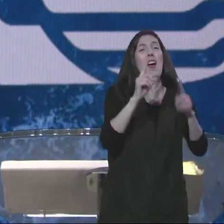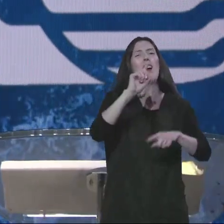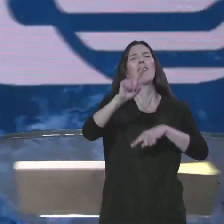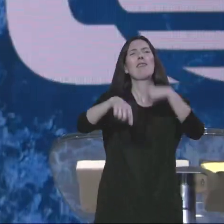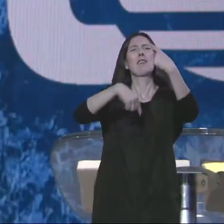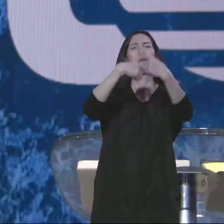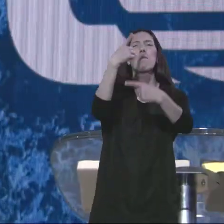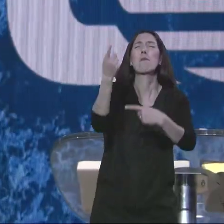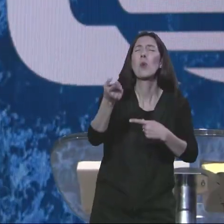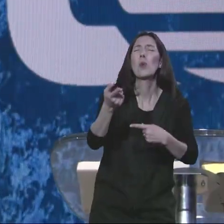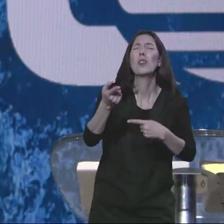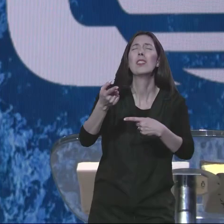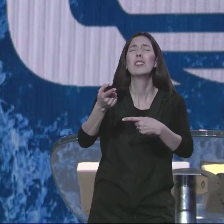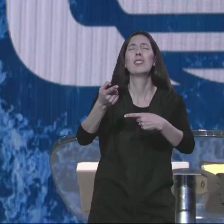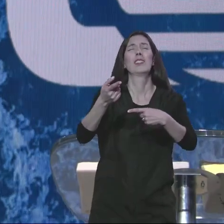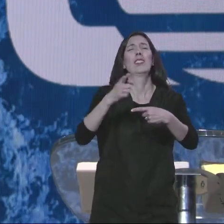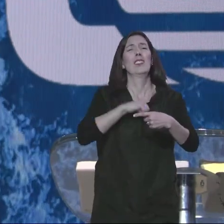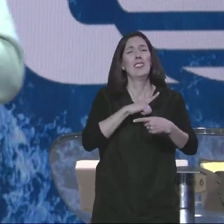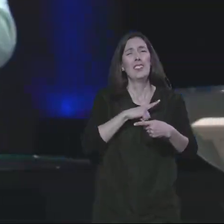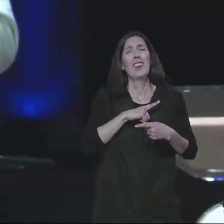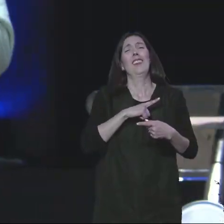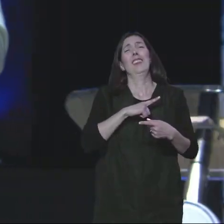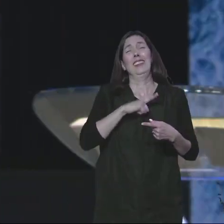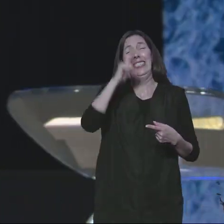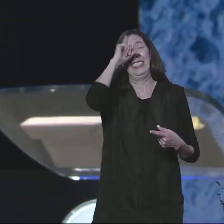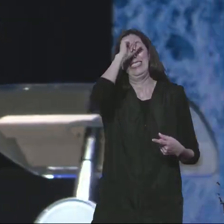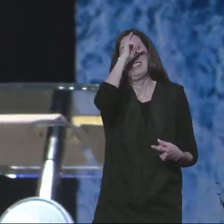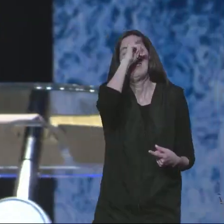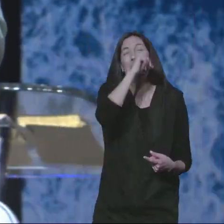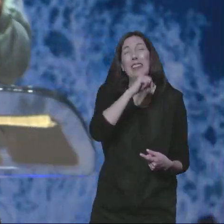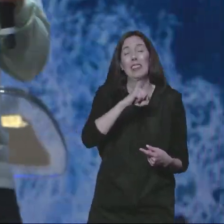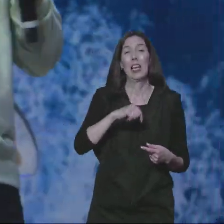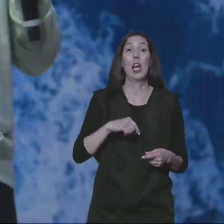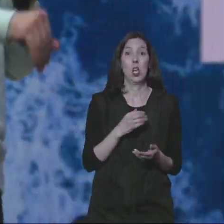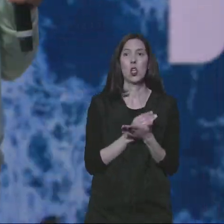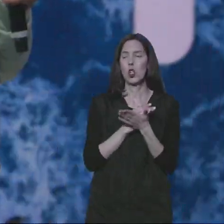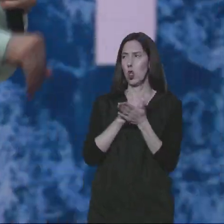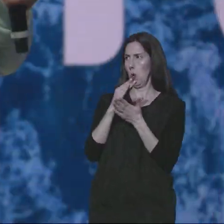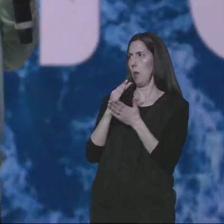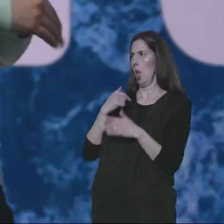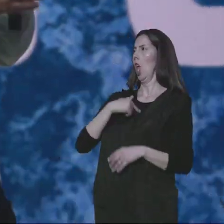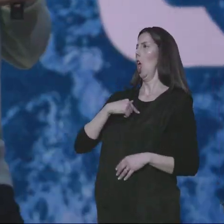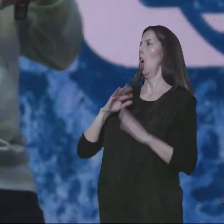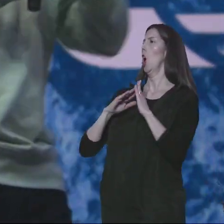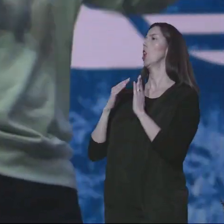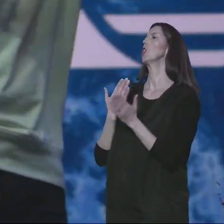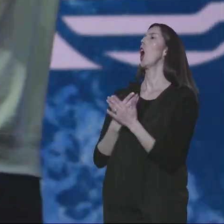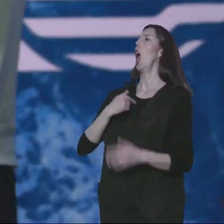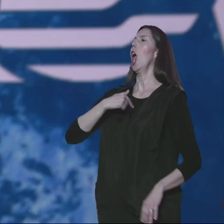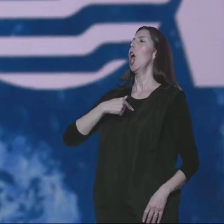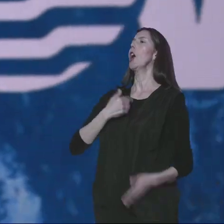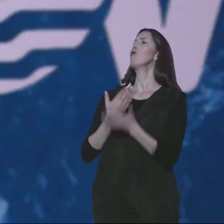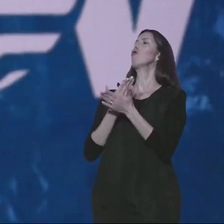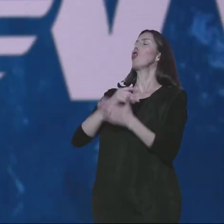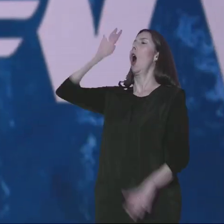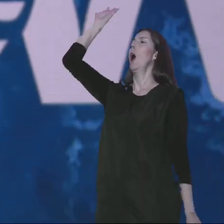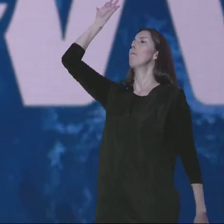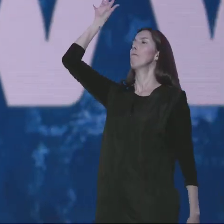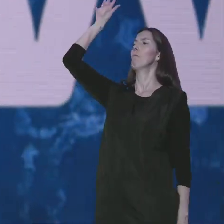tempo não aguenta mais o ritmo. Quantas vezes começou o ano, você falou, esse ano eu vou estudar? Quem disse isso em